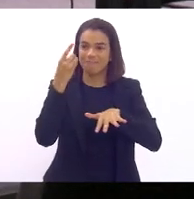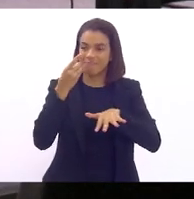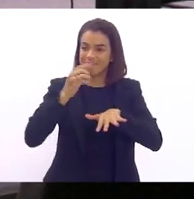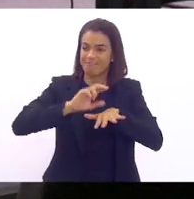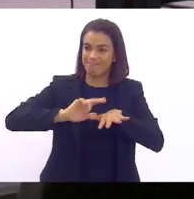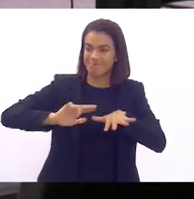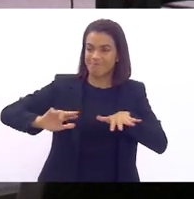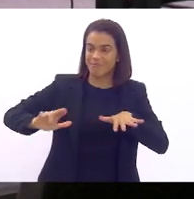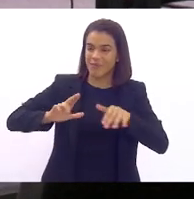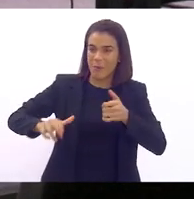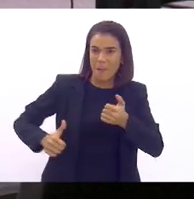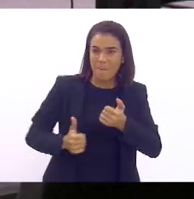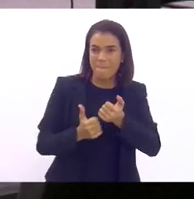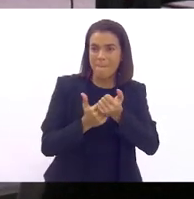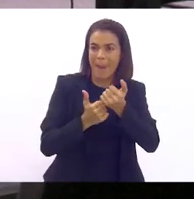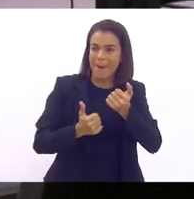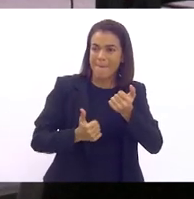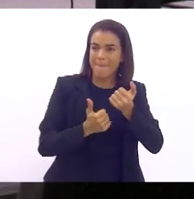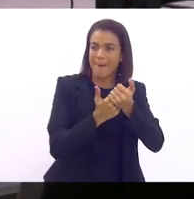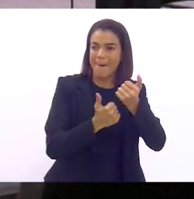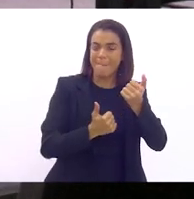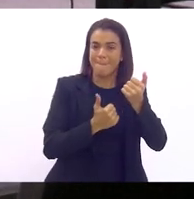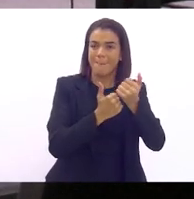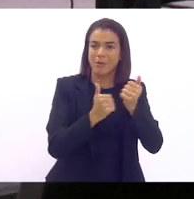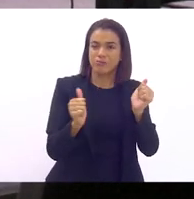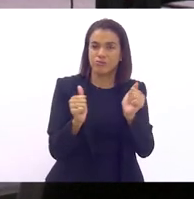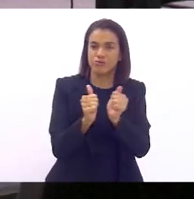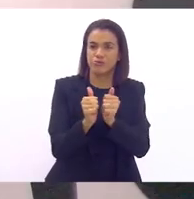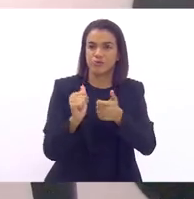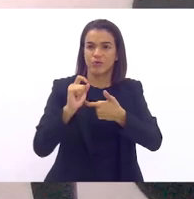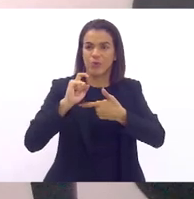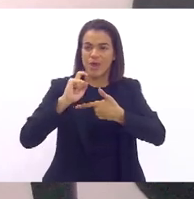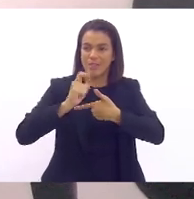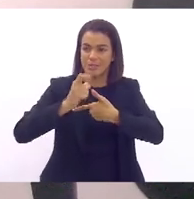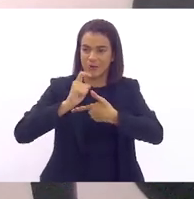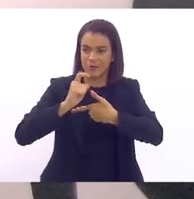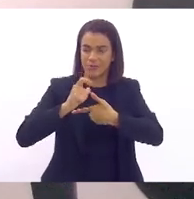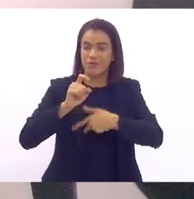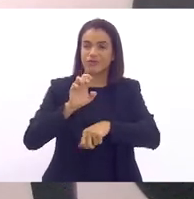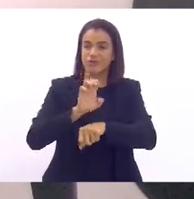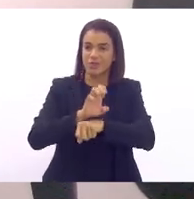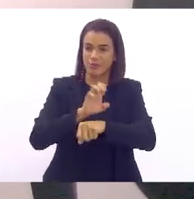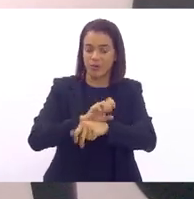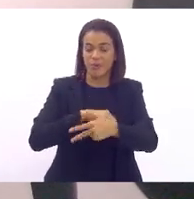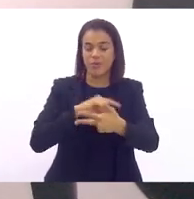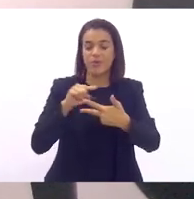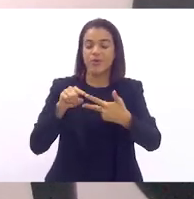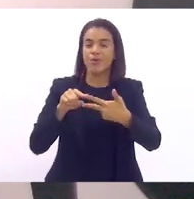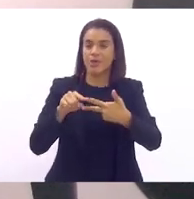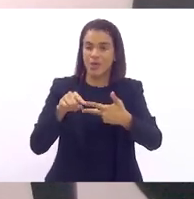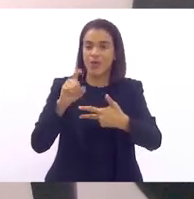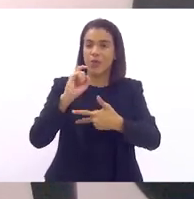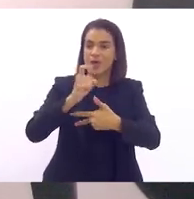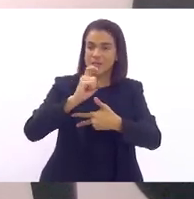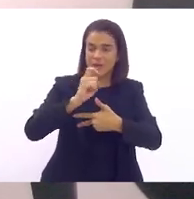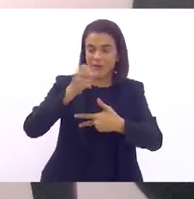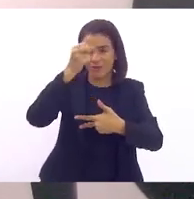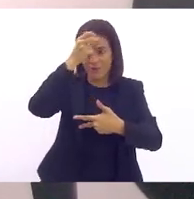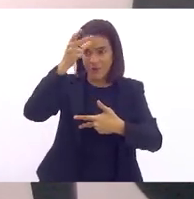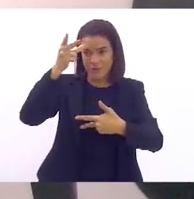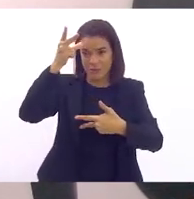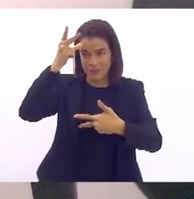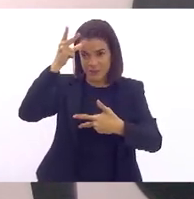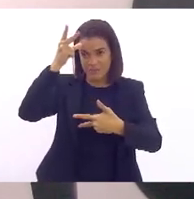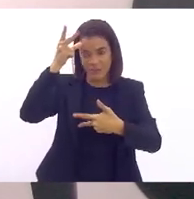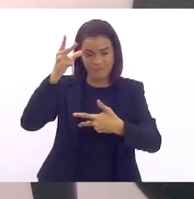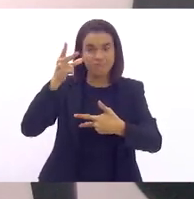e somar forças com o Executivo n é estadual e também com os executivos municipais para que